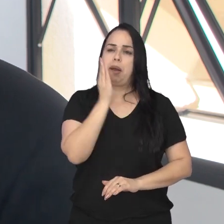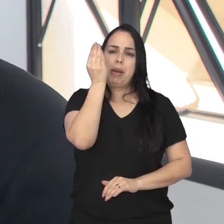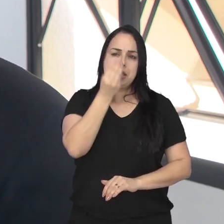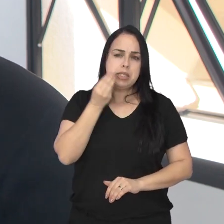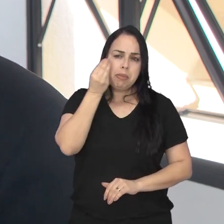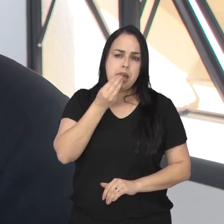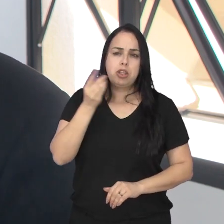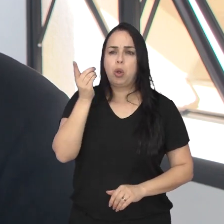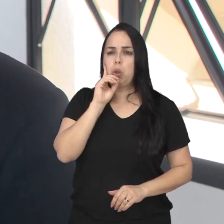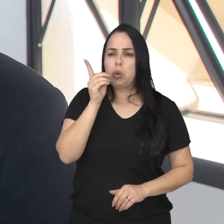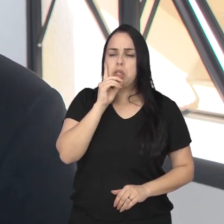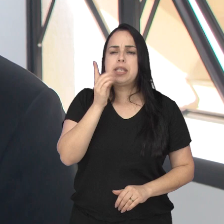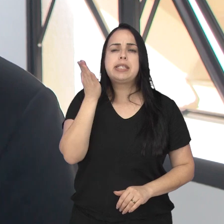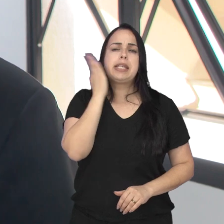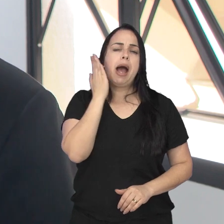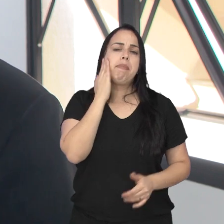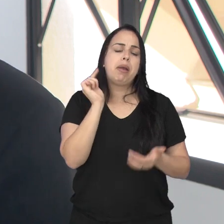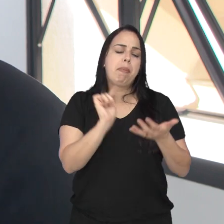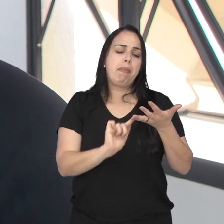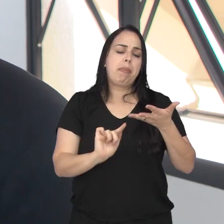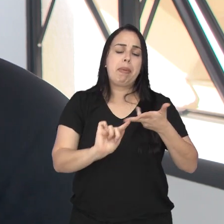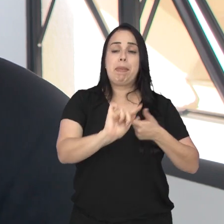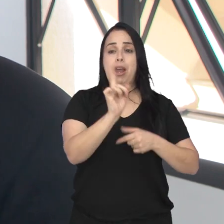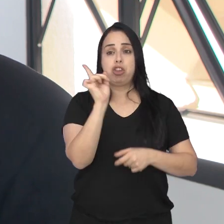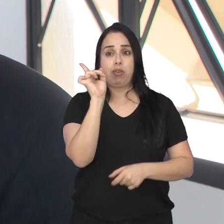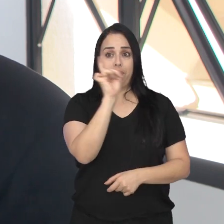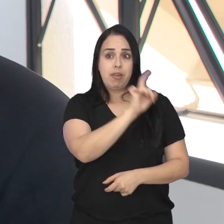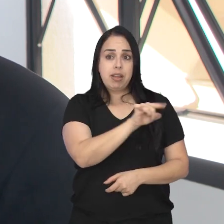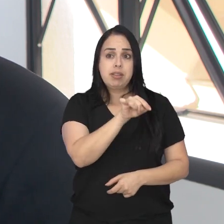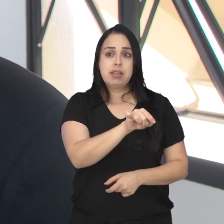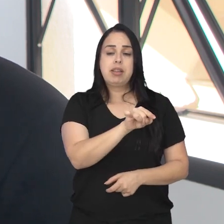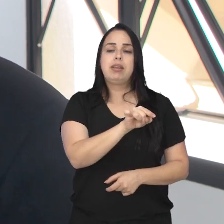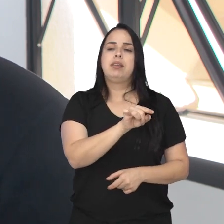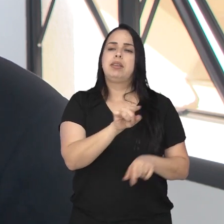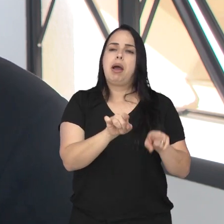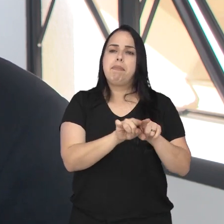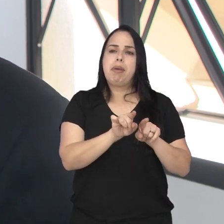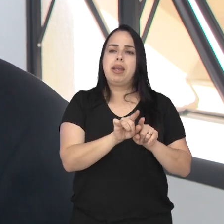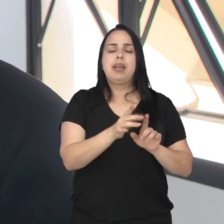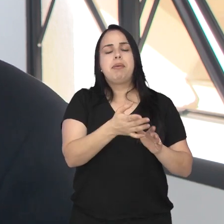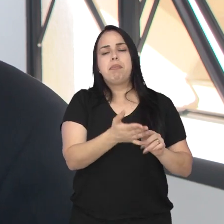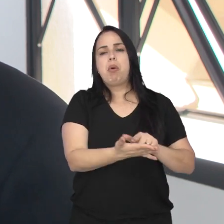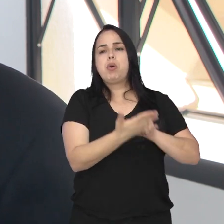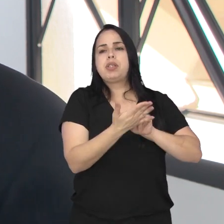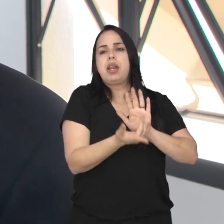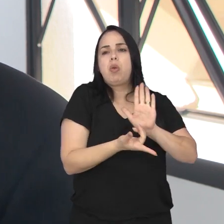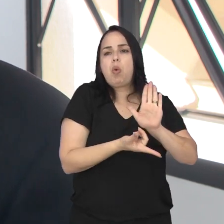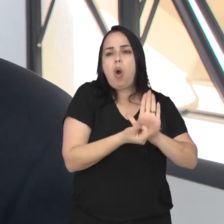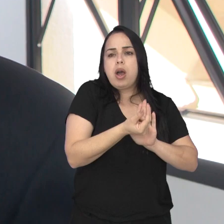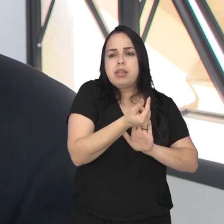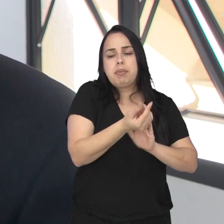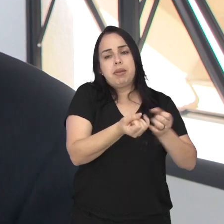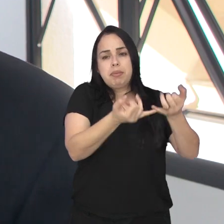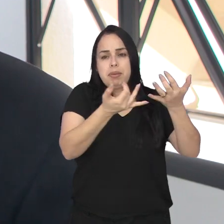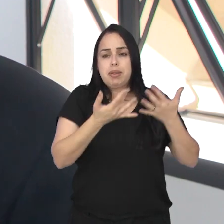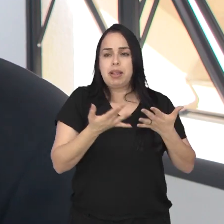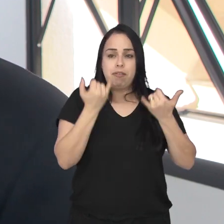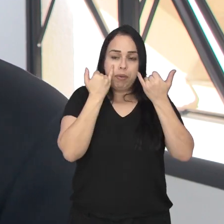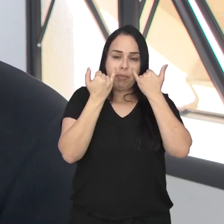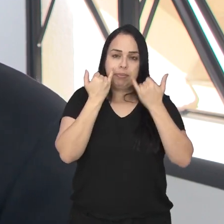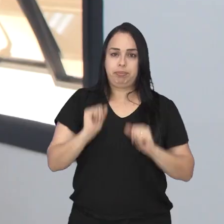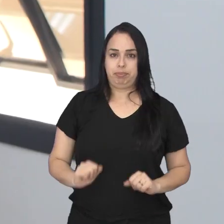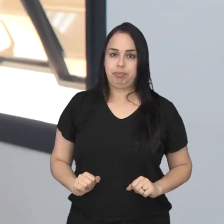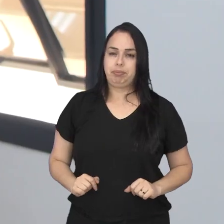que tá ali no dia a dia com as dificuldades né ele fazendo a execução desse orçamento trazer essas informações